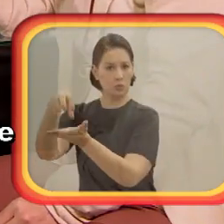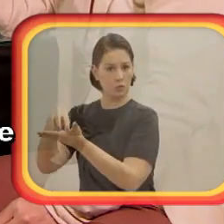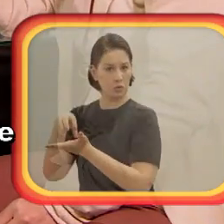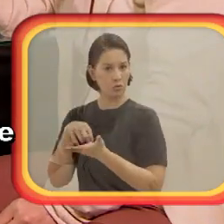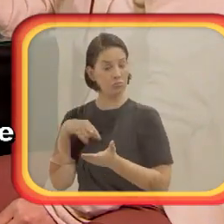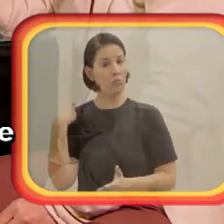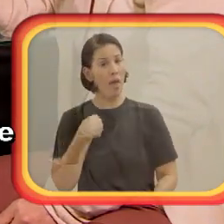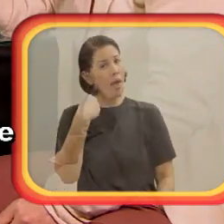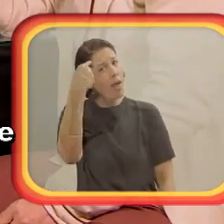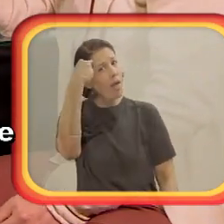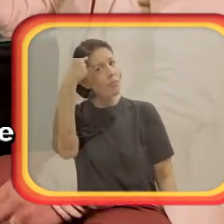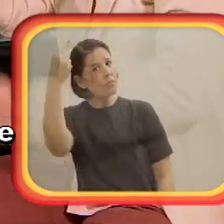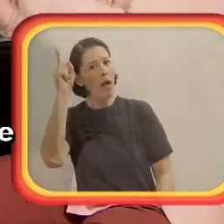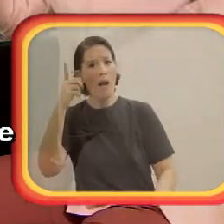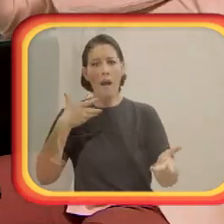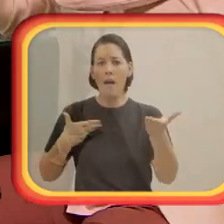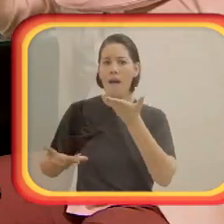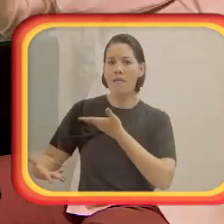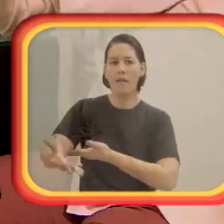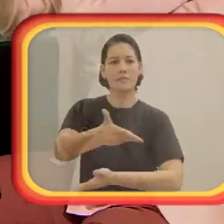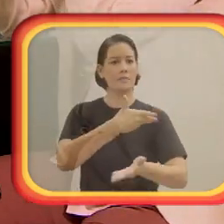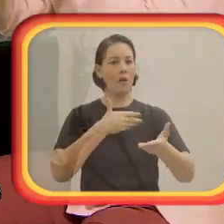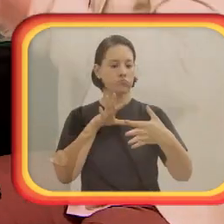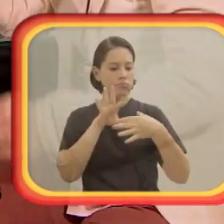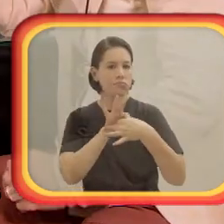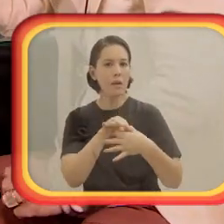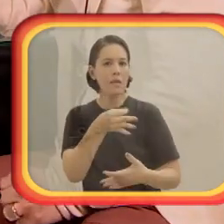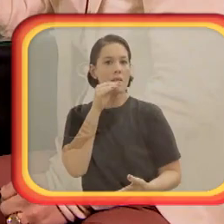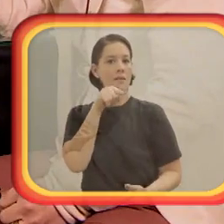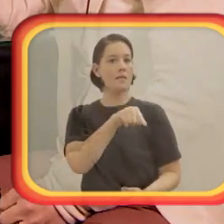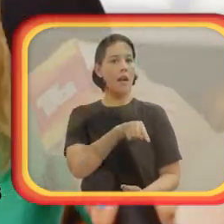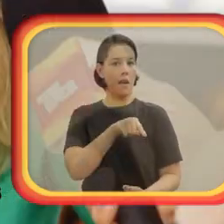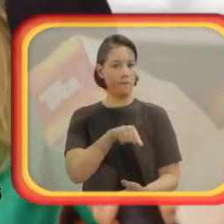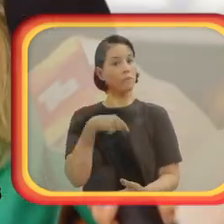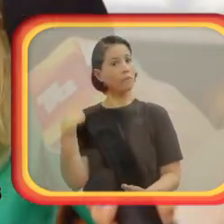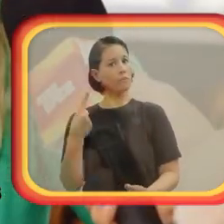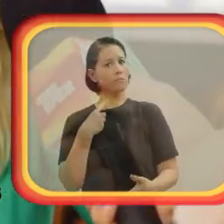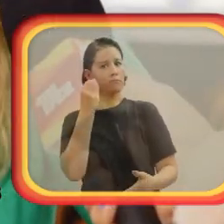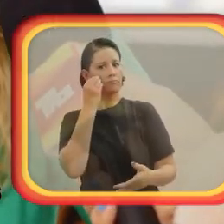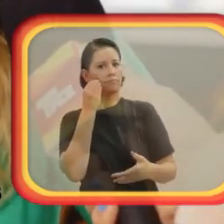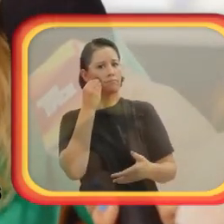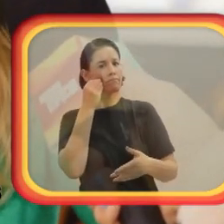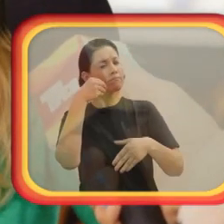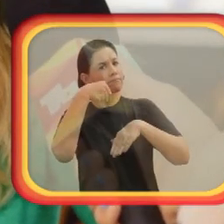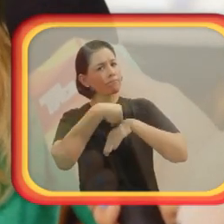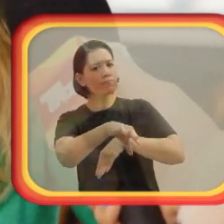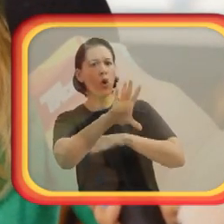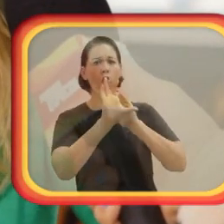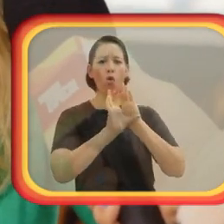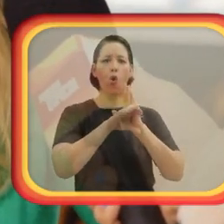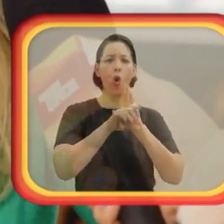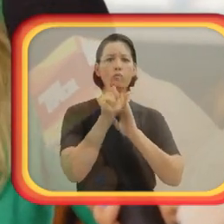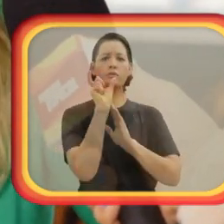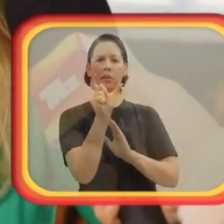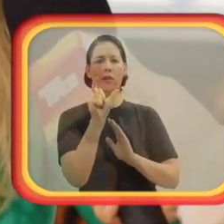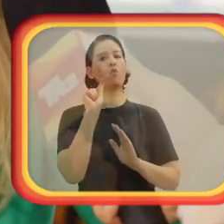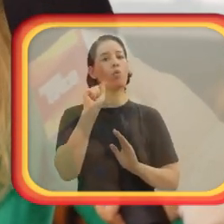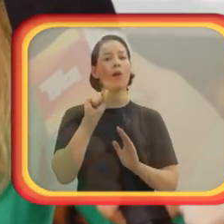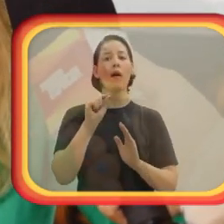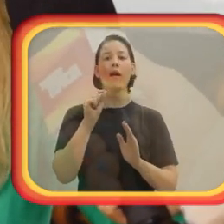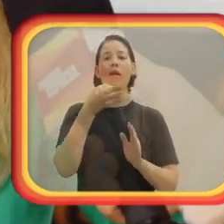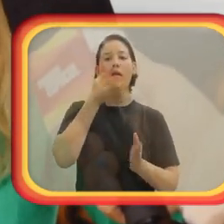um upgrade agora do Instituto para a gente mostrar para todas as pessoas o quanto as pessoas com síndrome de Down têm